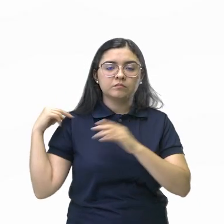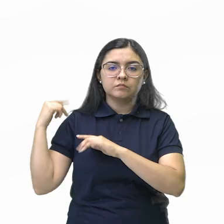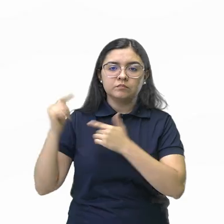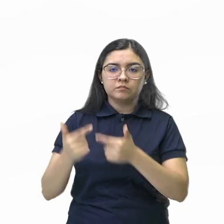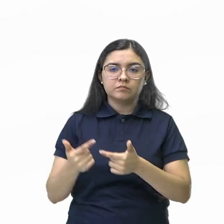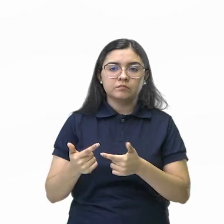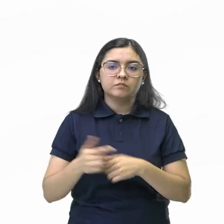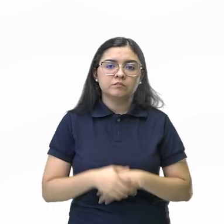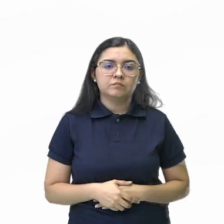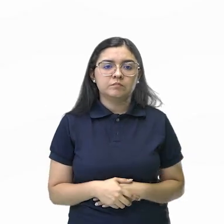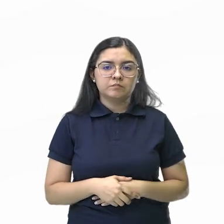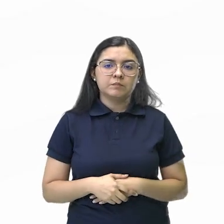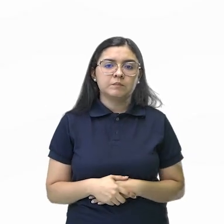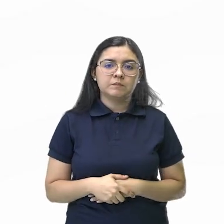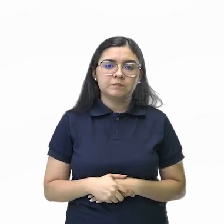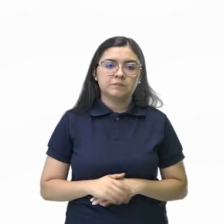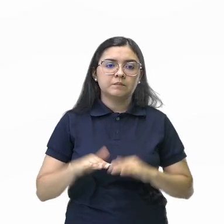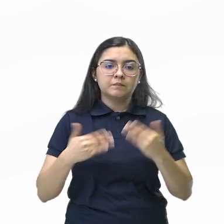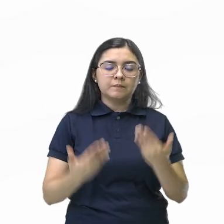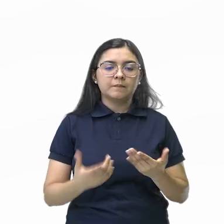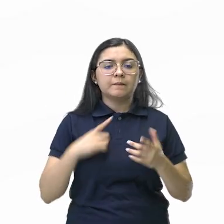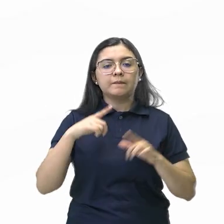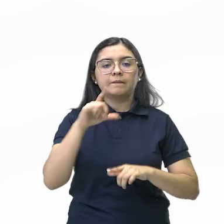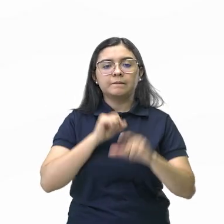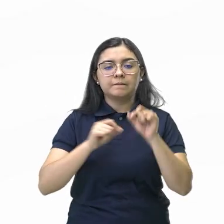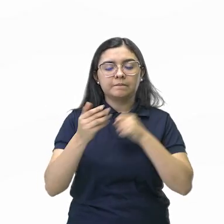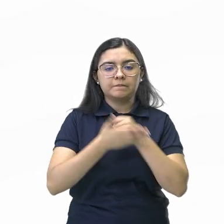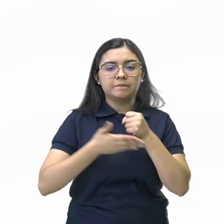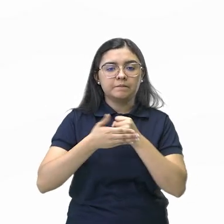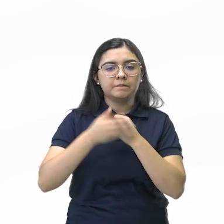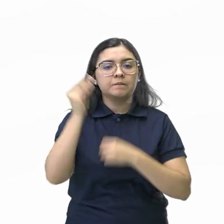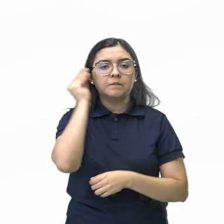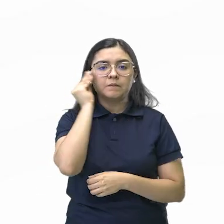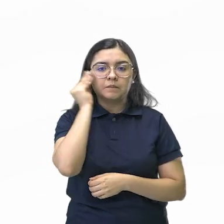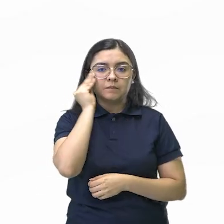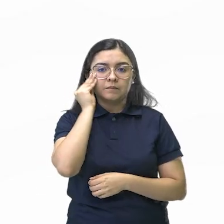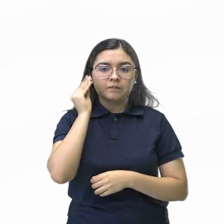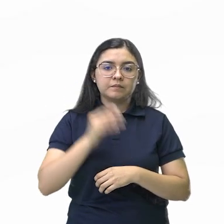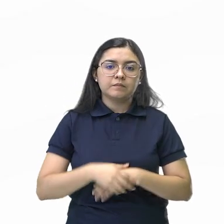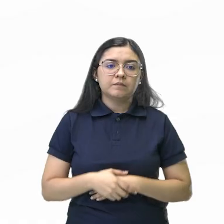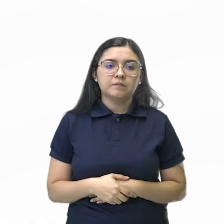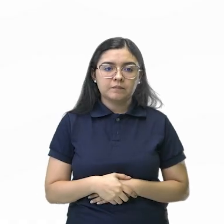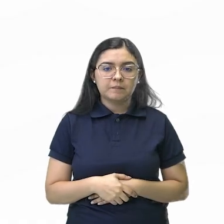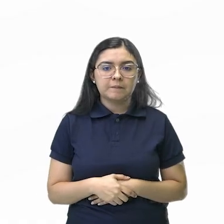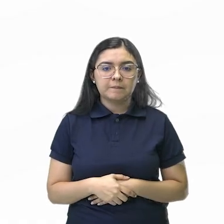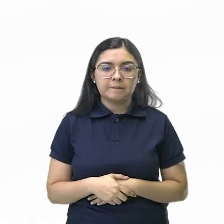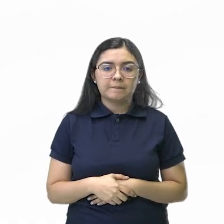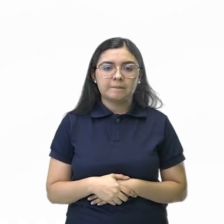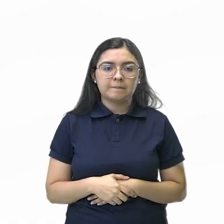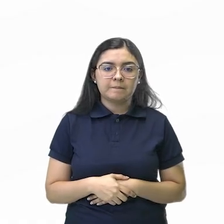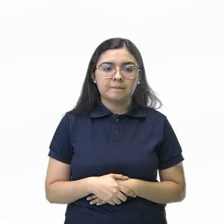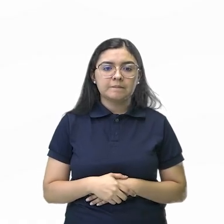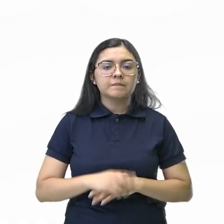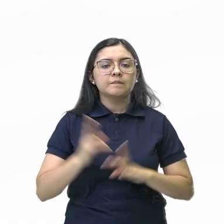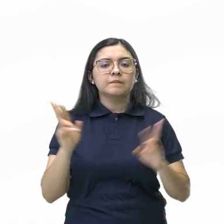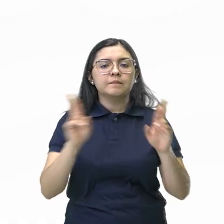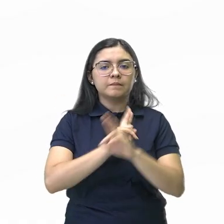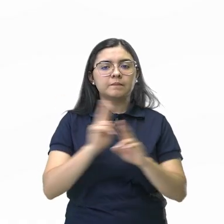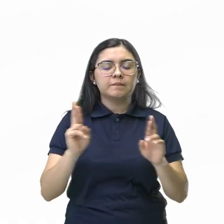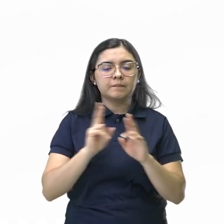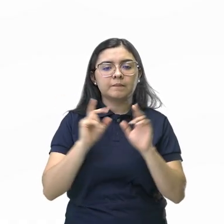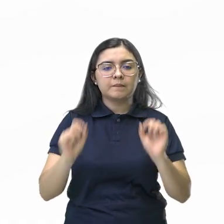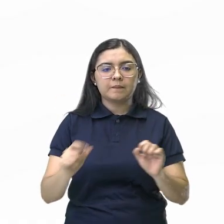tradicional. Então, a seleção baseada em observação, ela está relacionada